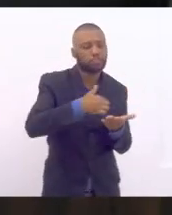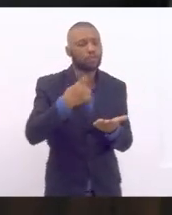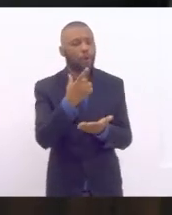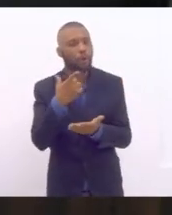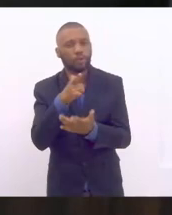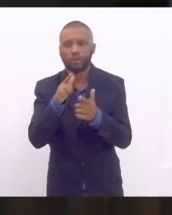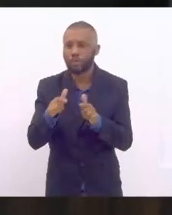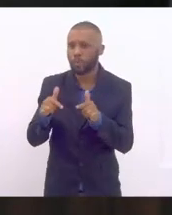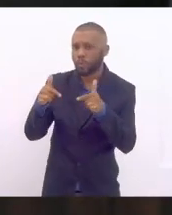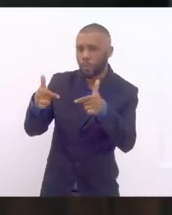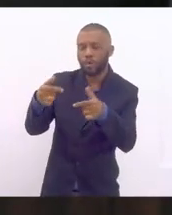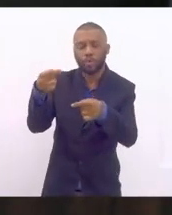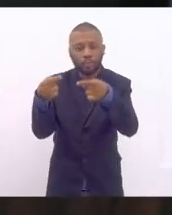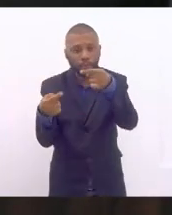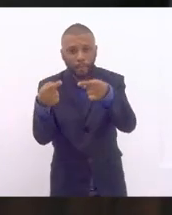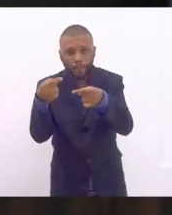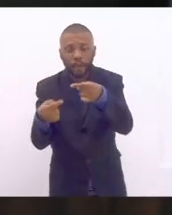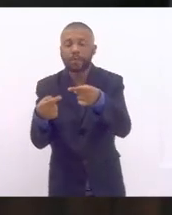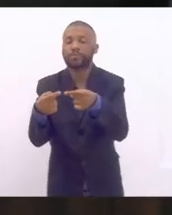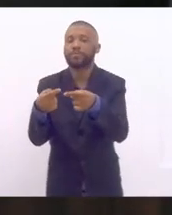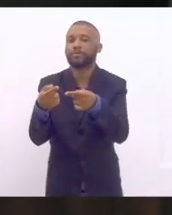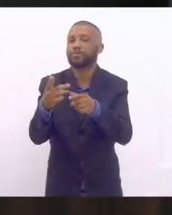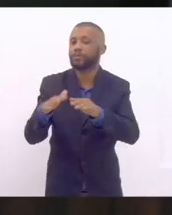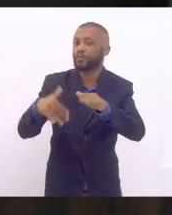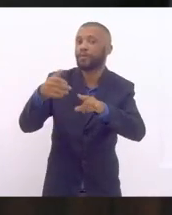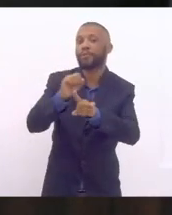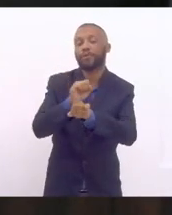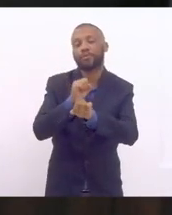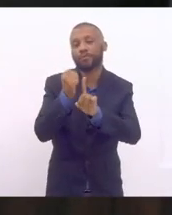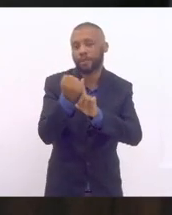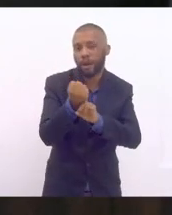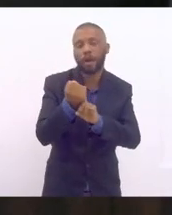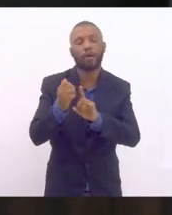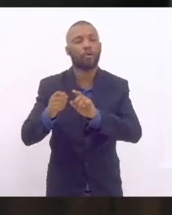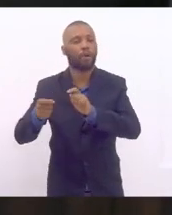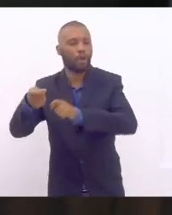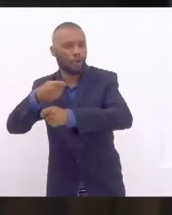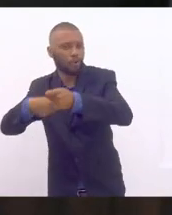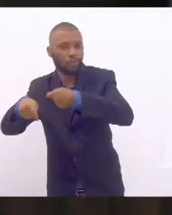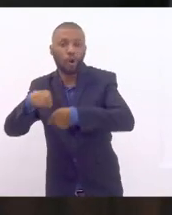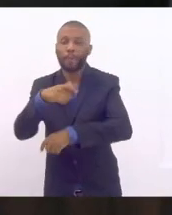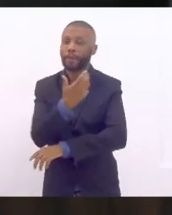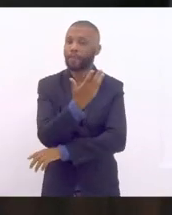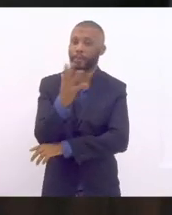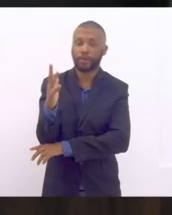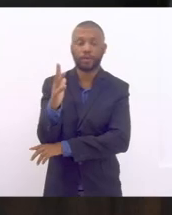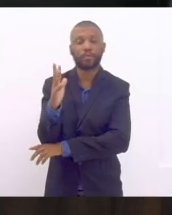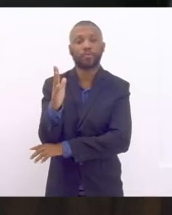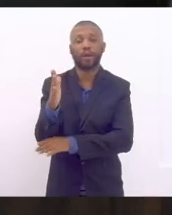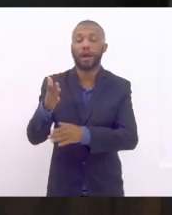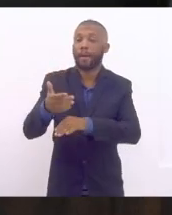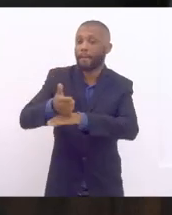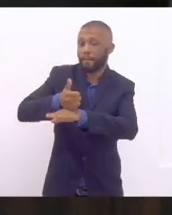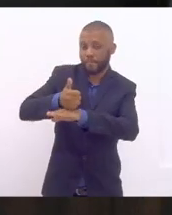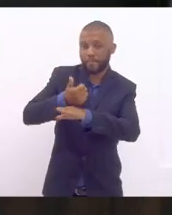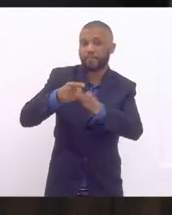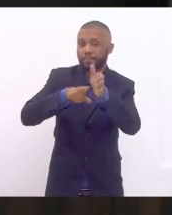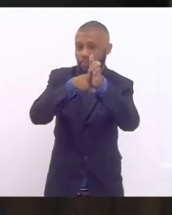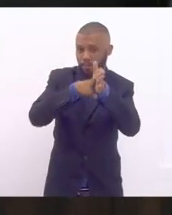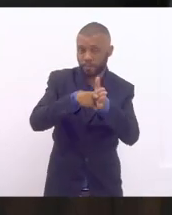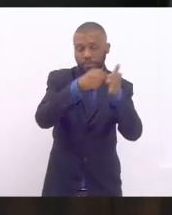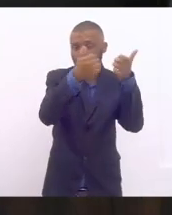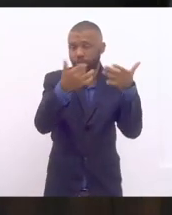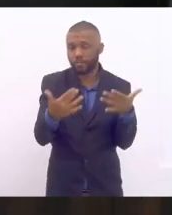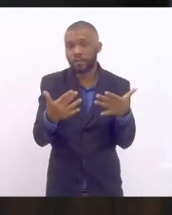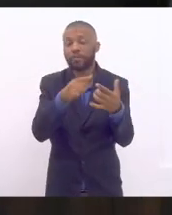desenvolvimento econômico Social e Ambiental especialistas destacam que um dos grandes atrativos do nosso estado é o fato de